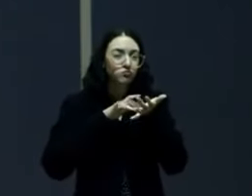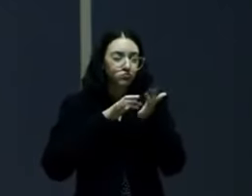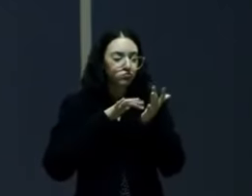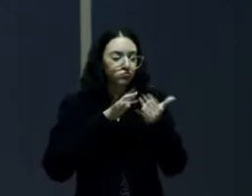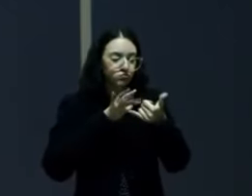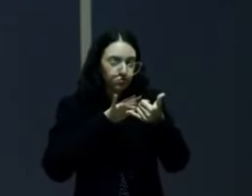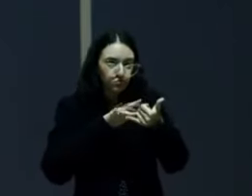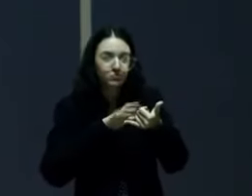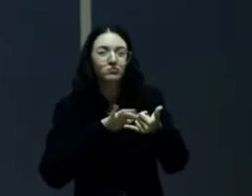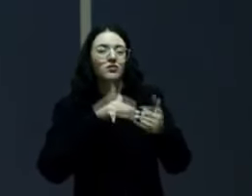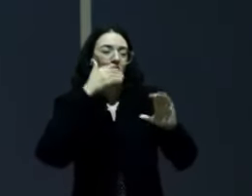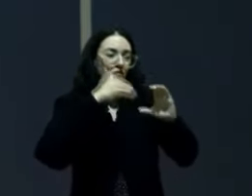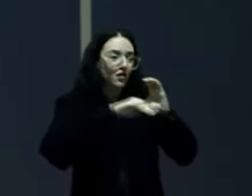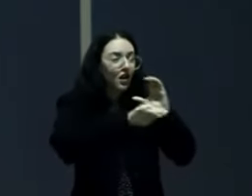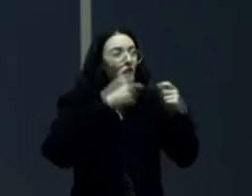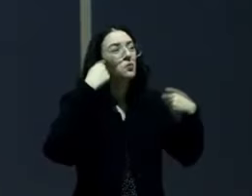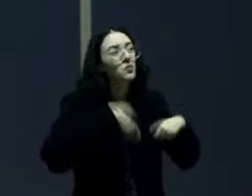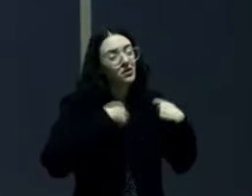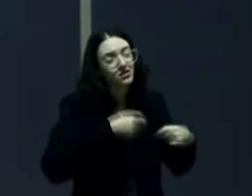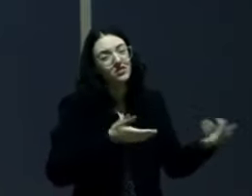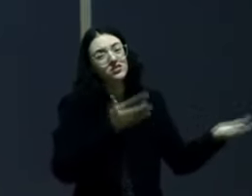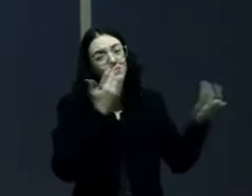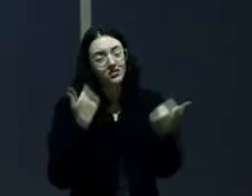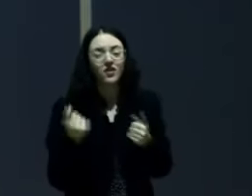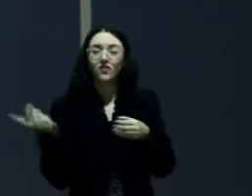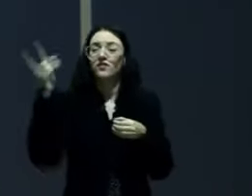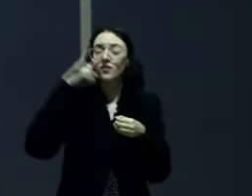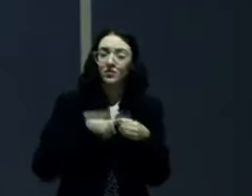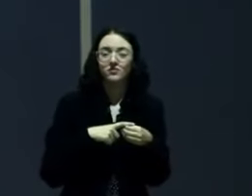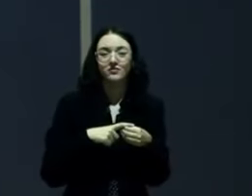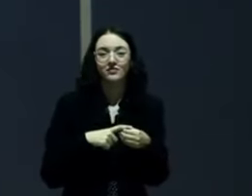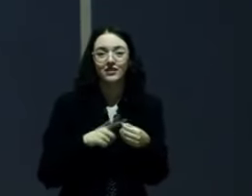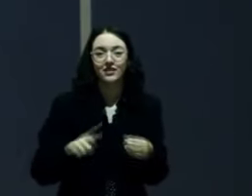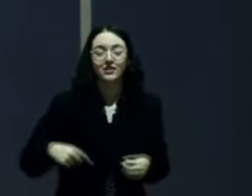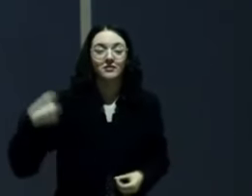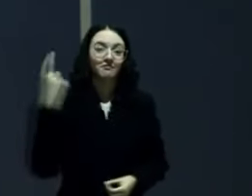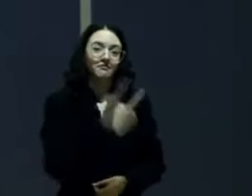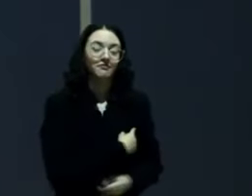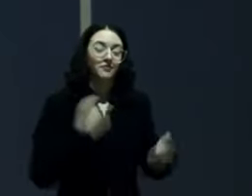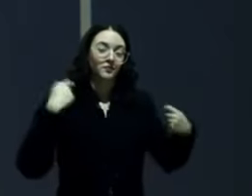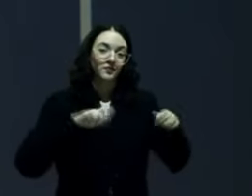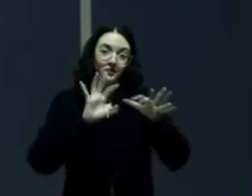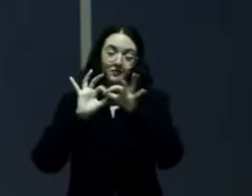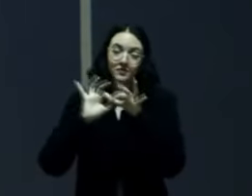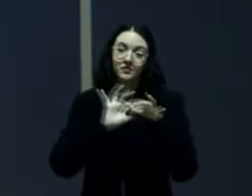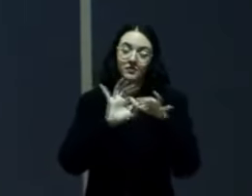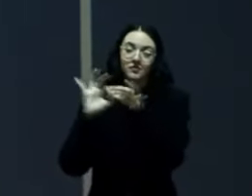Ceia é comunhão, é comer, é comunidade.